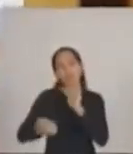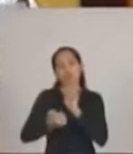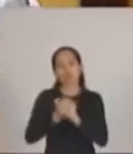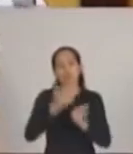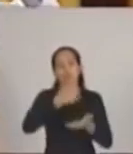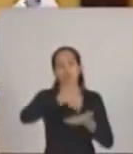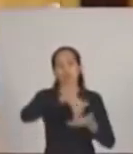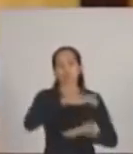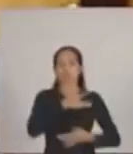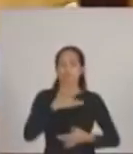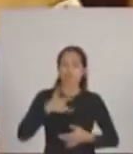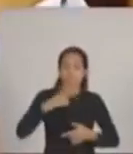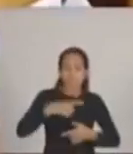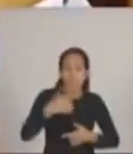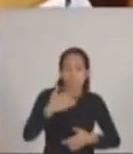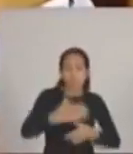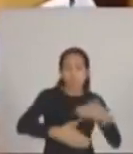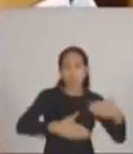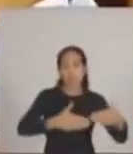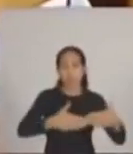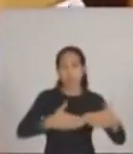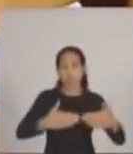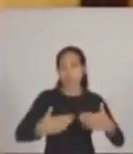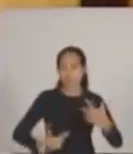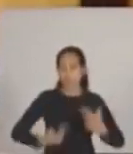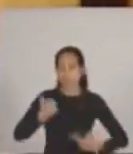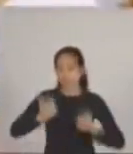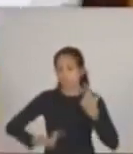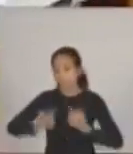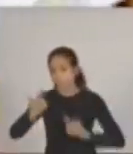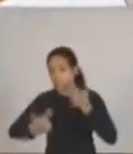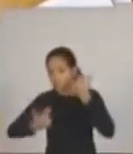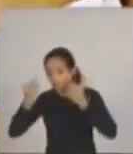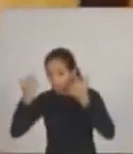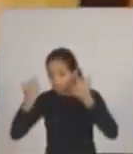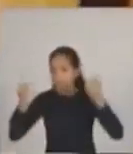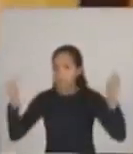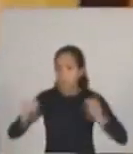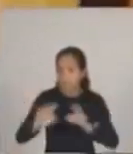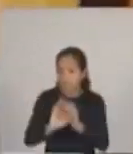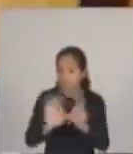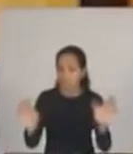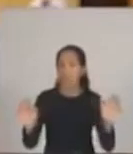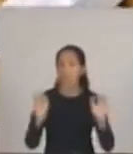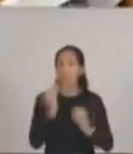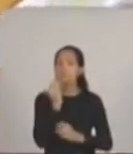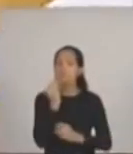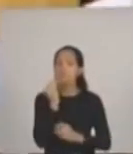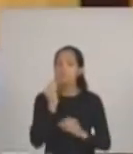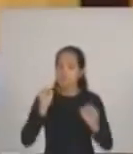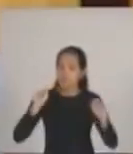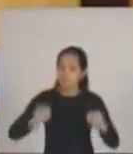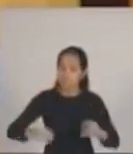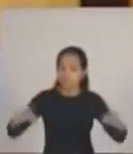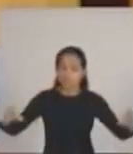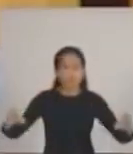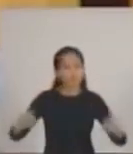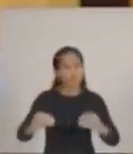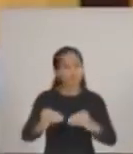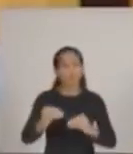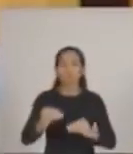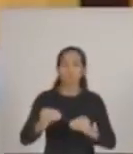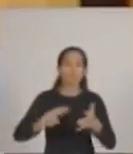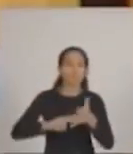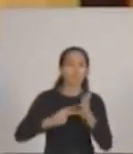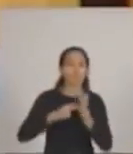porque sequer as cirurgias, deputado Danilo Baiano, que poderiam ser disponibilizadas para todos com caráter de urgência